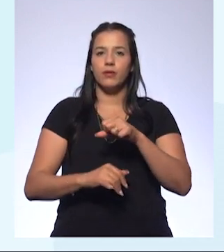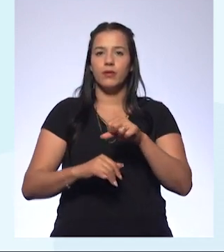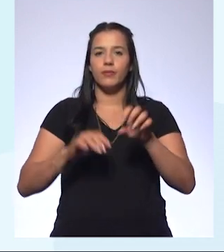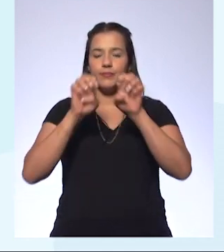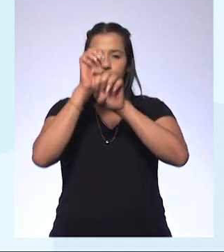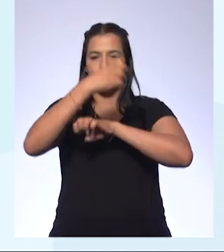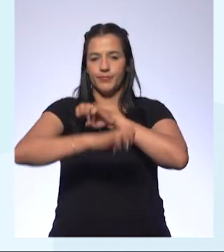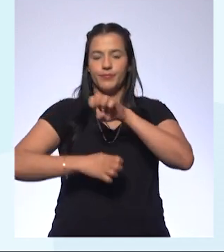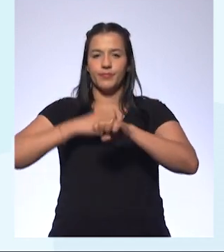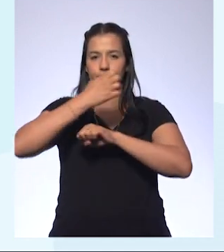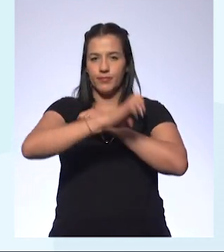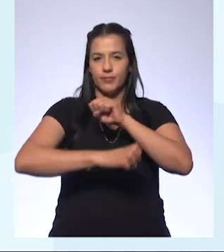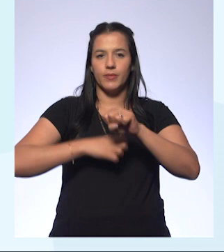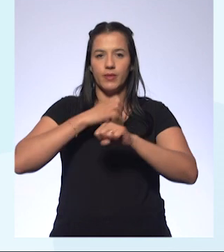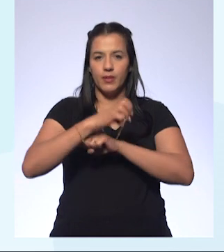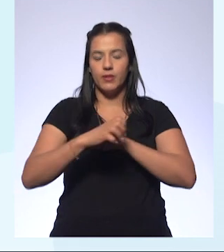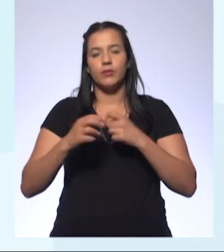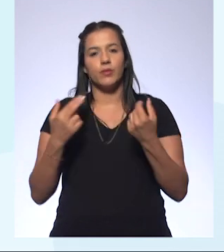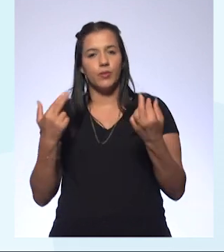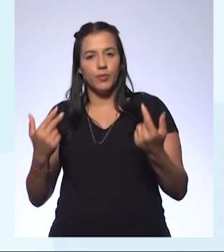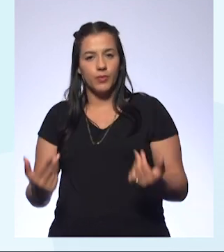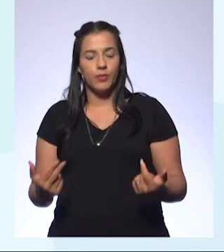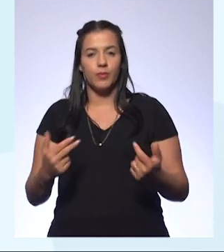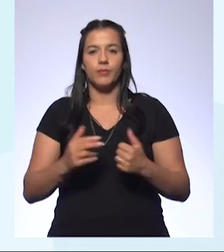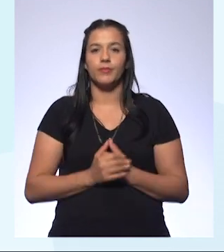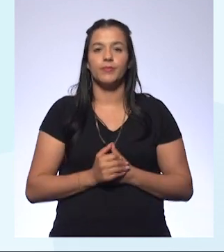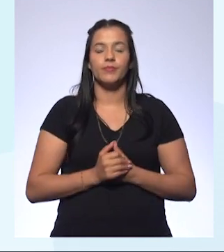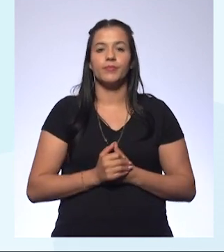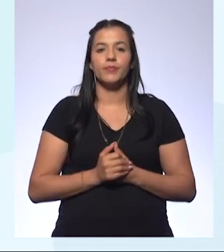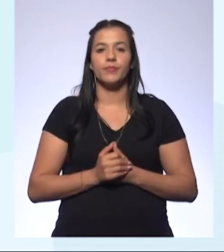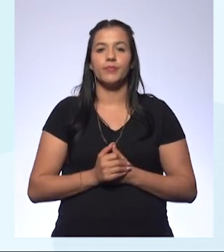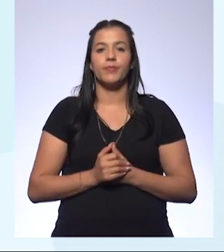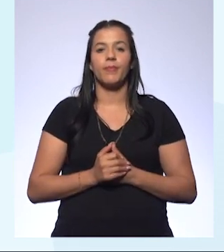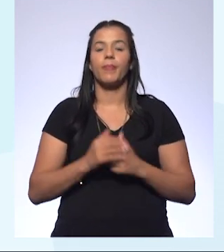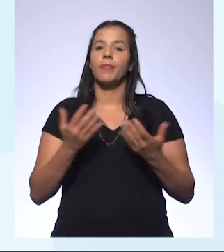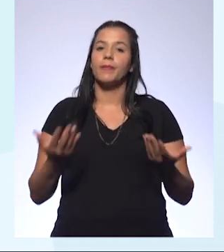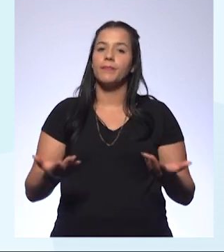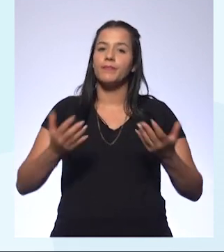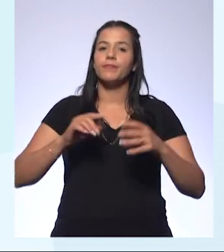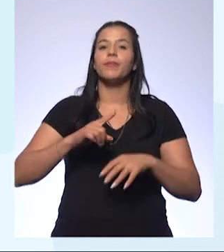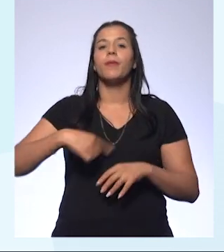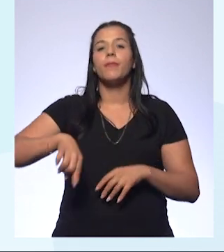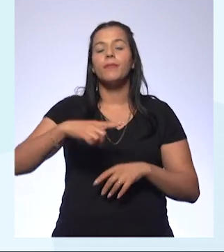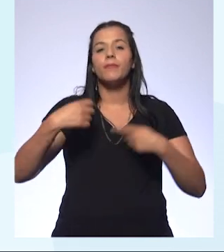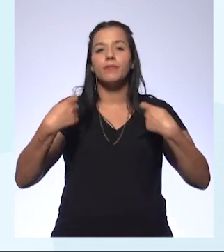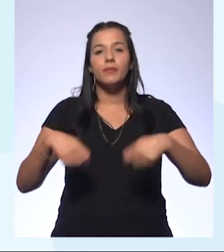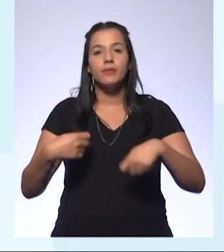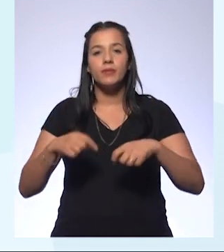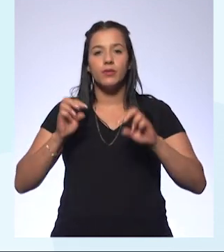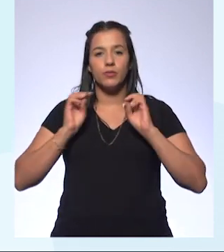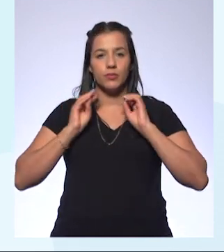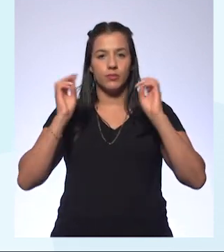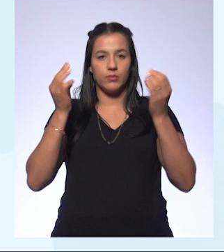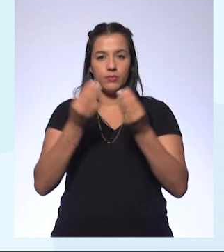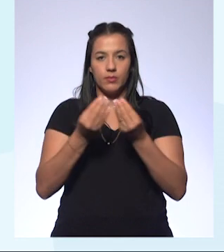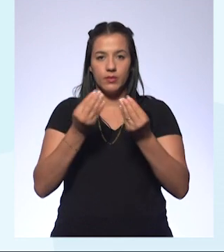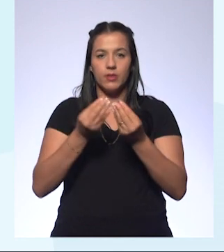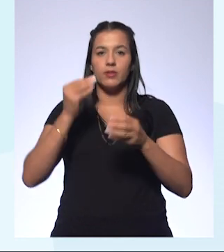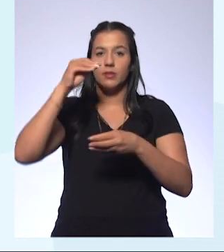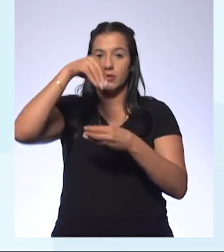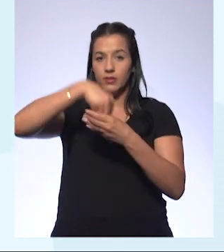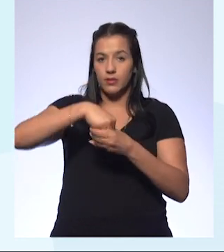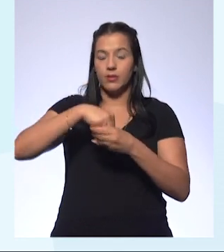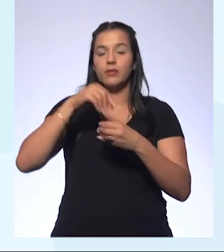que compartilhar esse mesmo elétron. Claro que existem, dentro de uma substância,